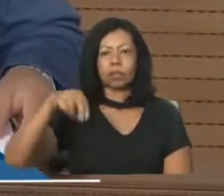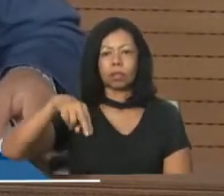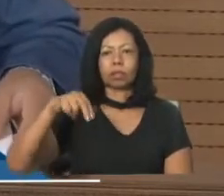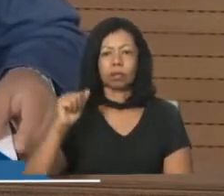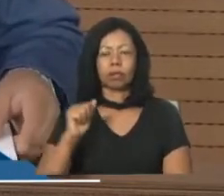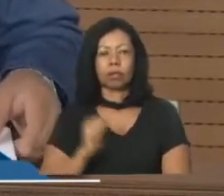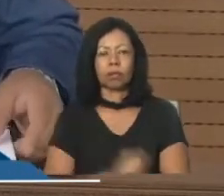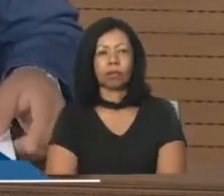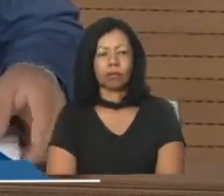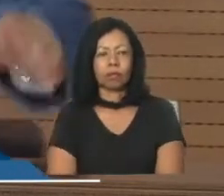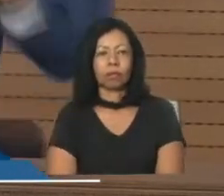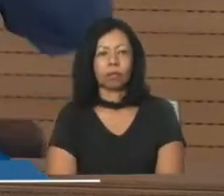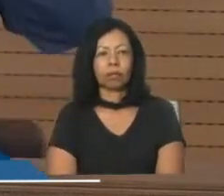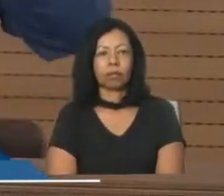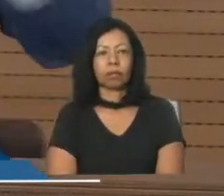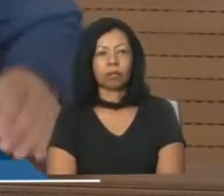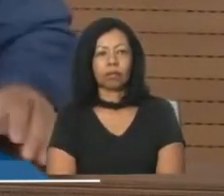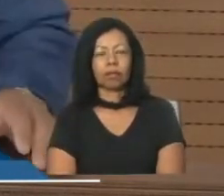Helena.